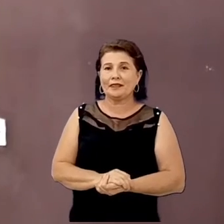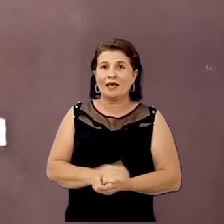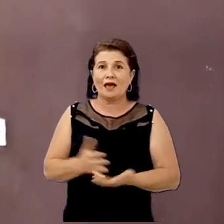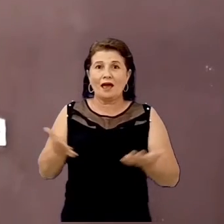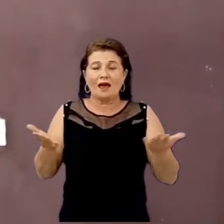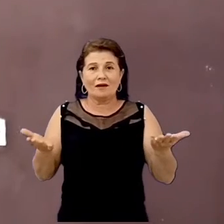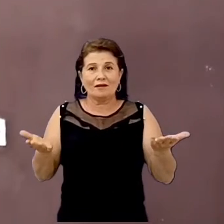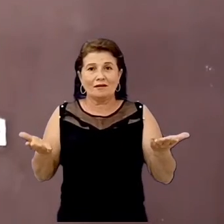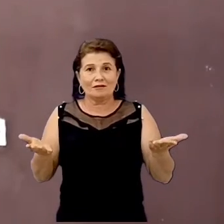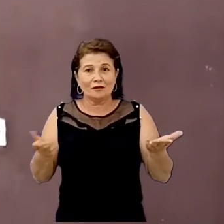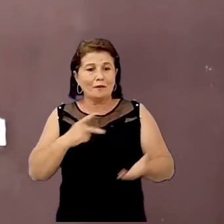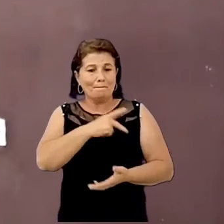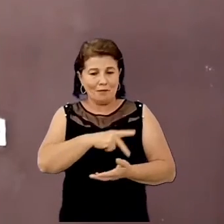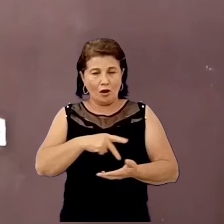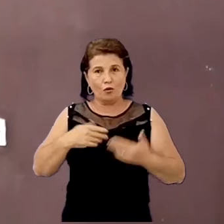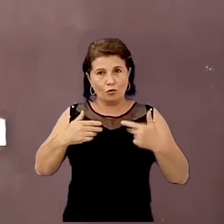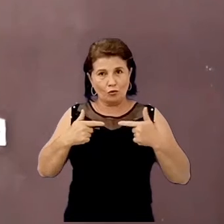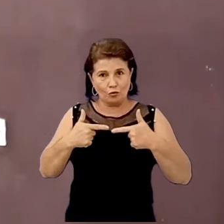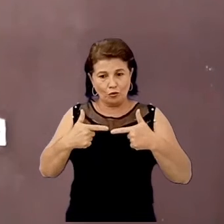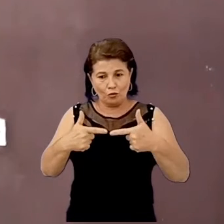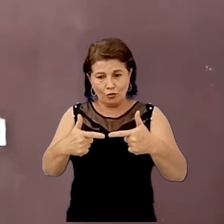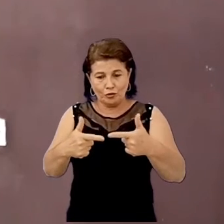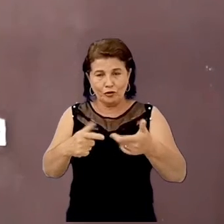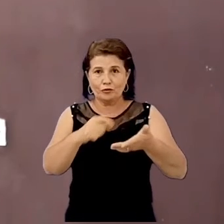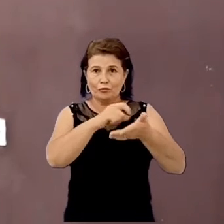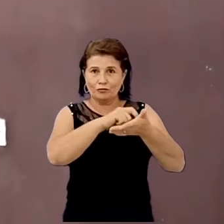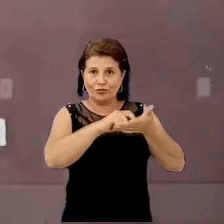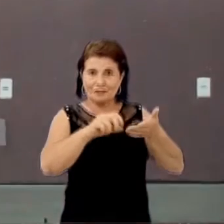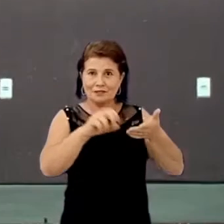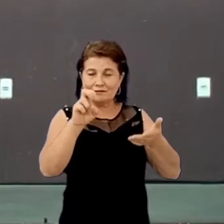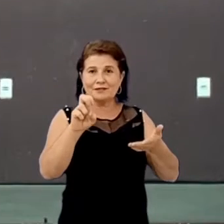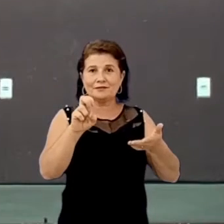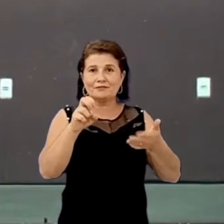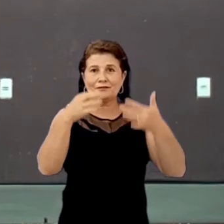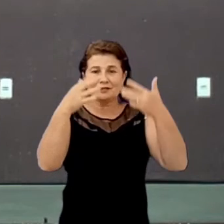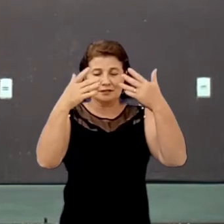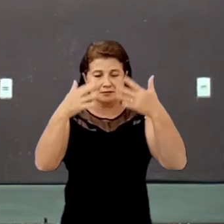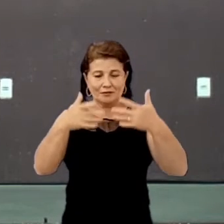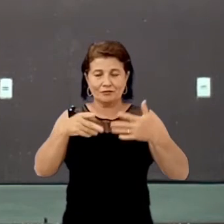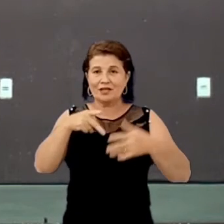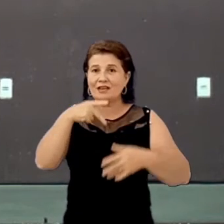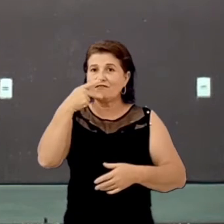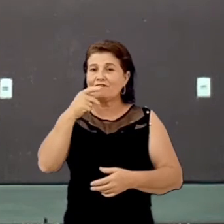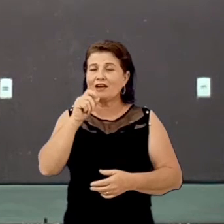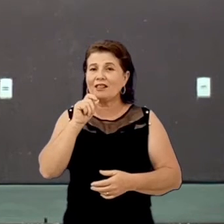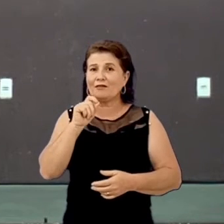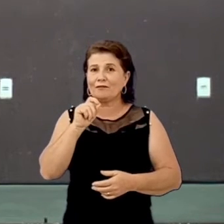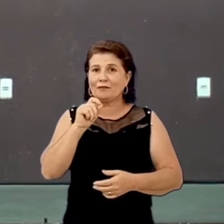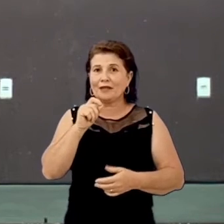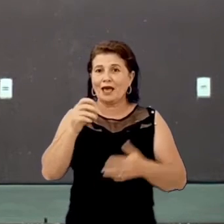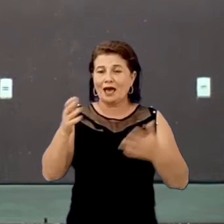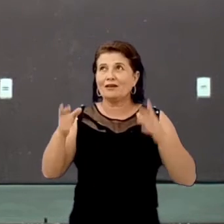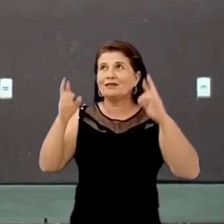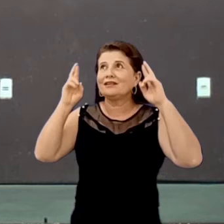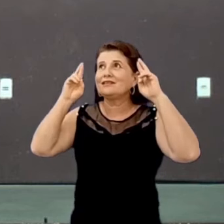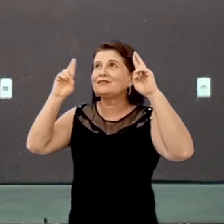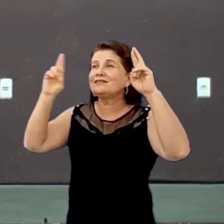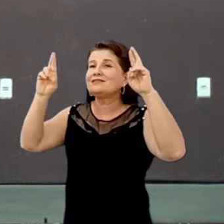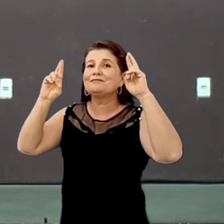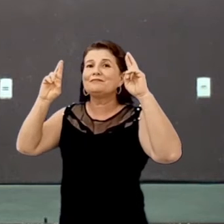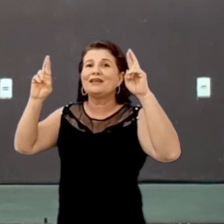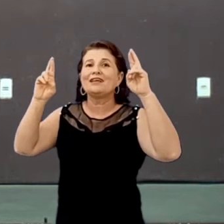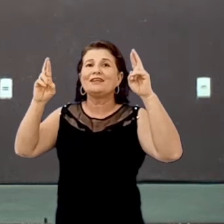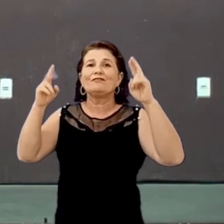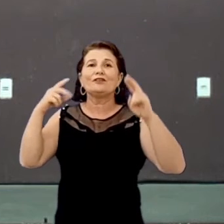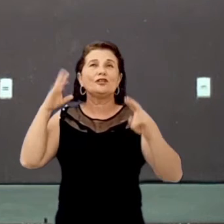E aí, Paulo continua, lá no versículo 5, quando ele diz: desta esperança